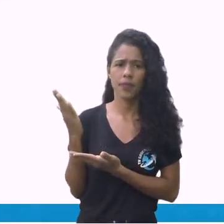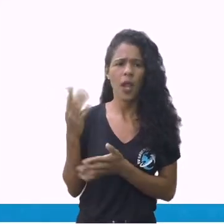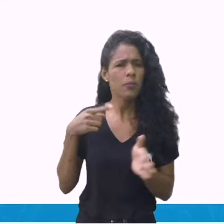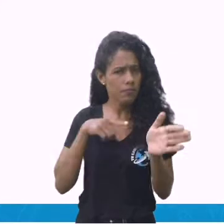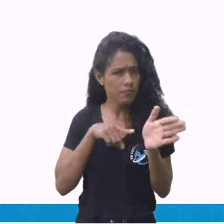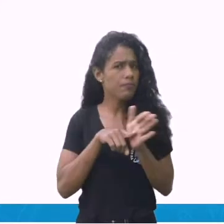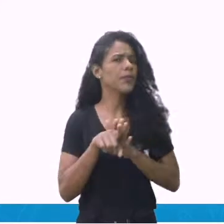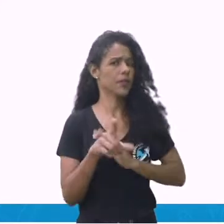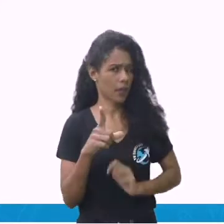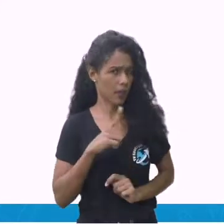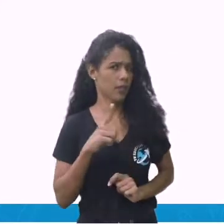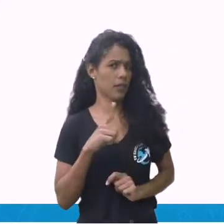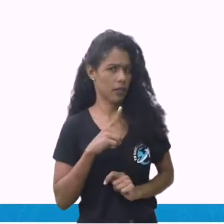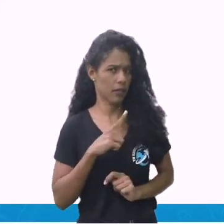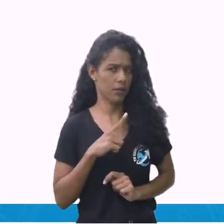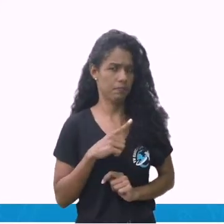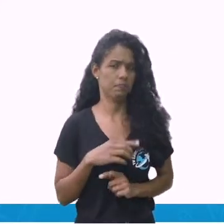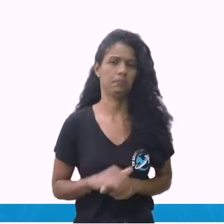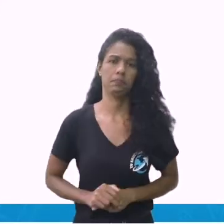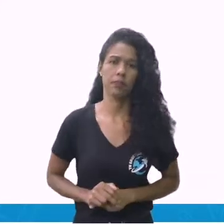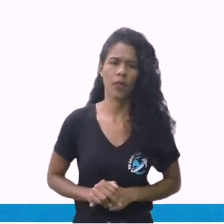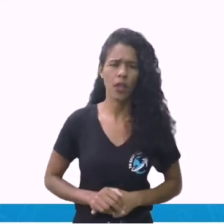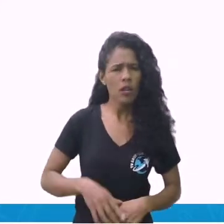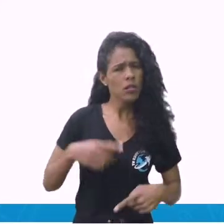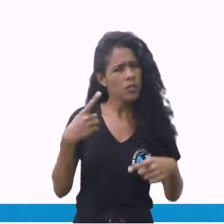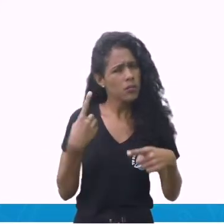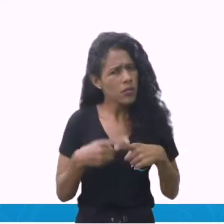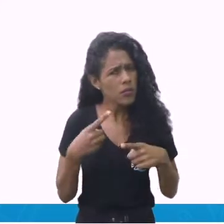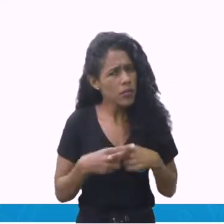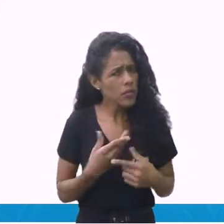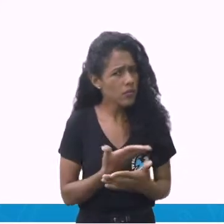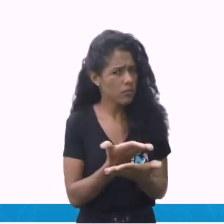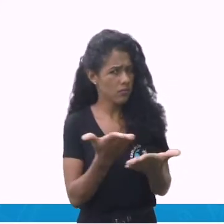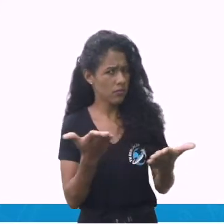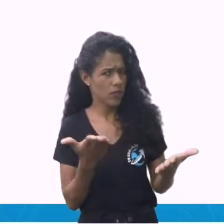pergunta. Por que você se alimenta?